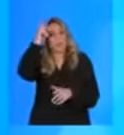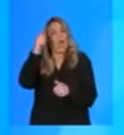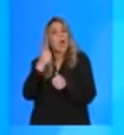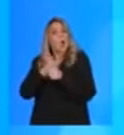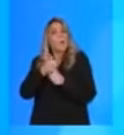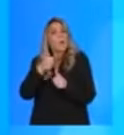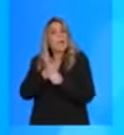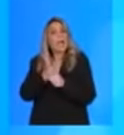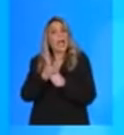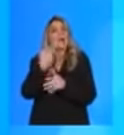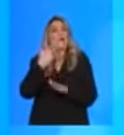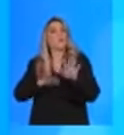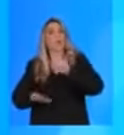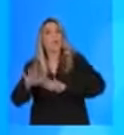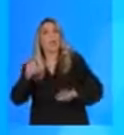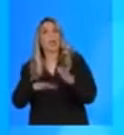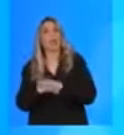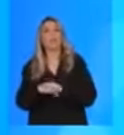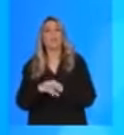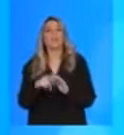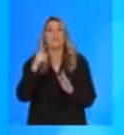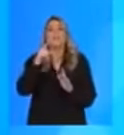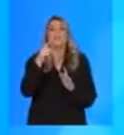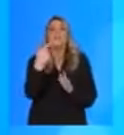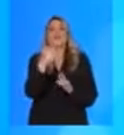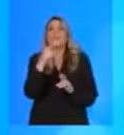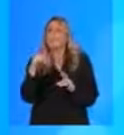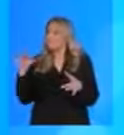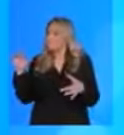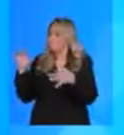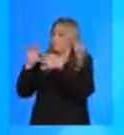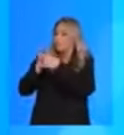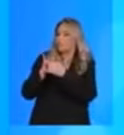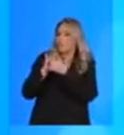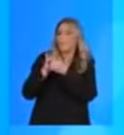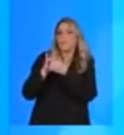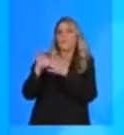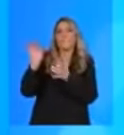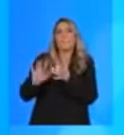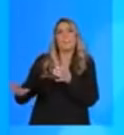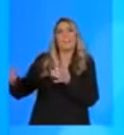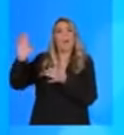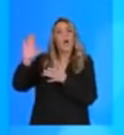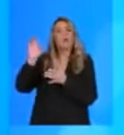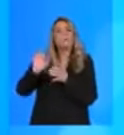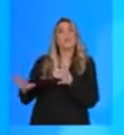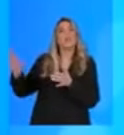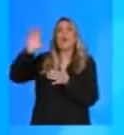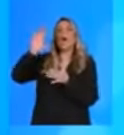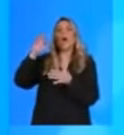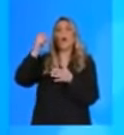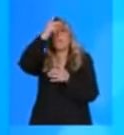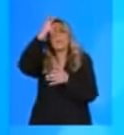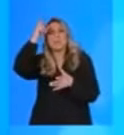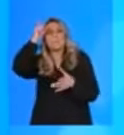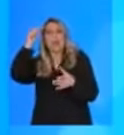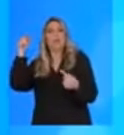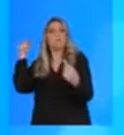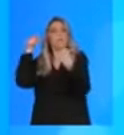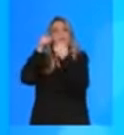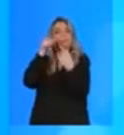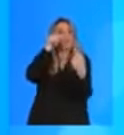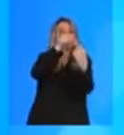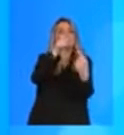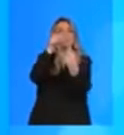se fala o sej Municipal não fala com o Estadual que não fala com o Federal isso precisa acabar então é possível no mesmo sistema